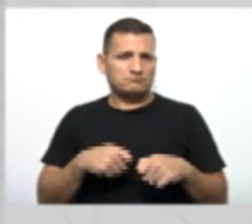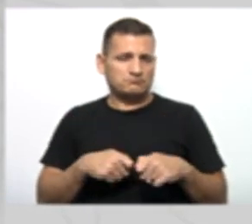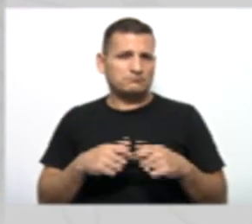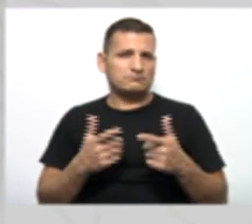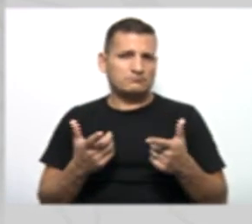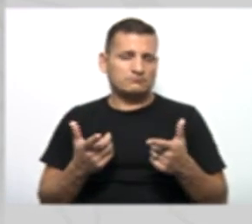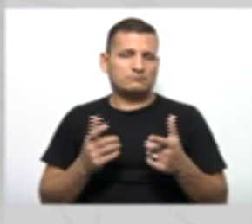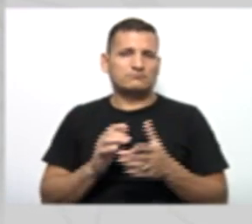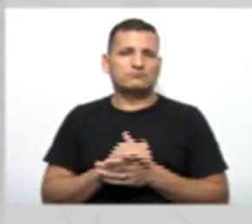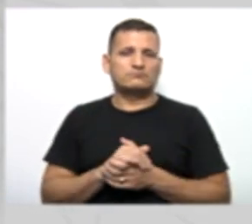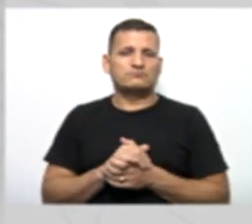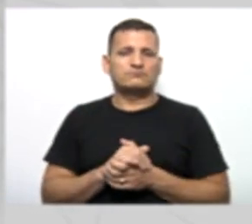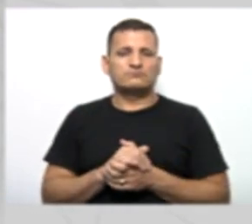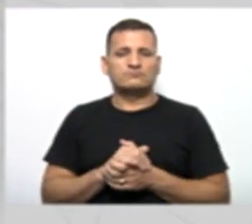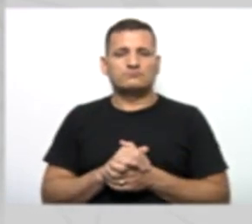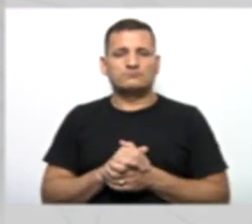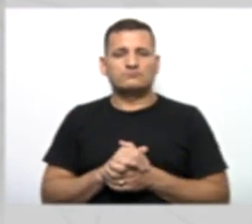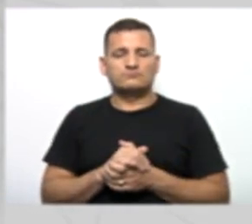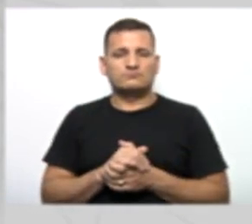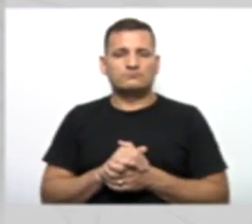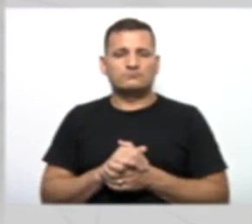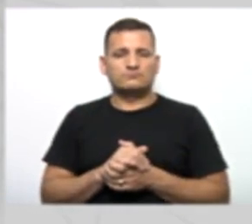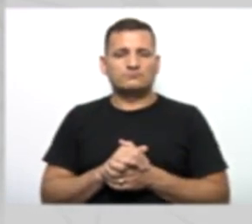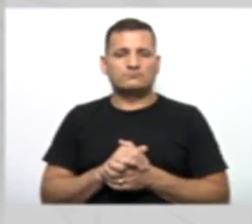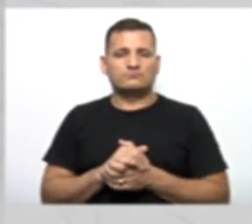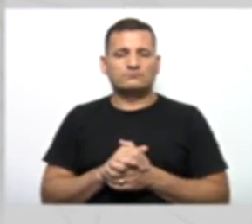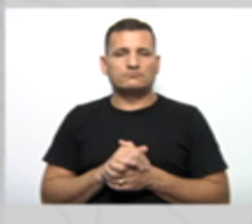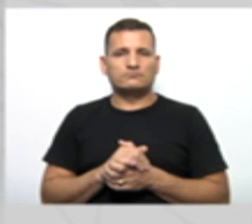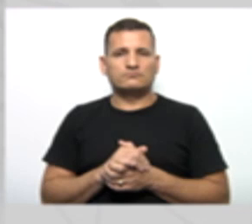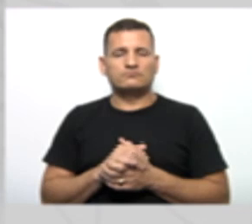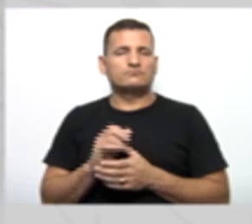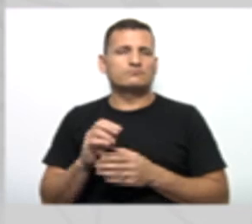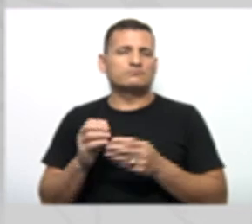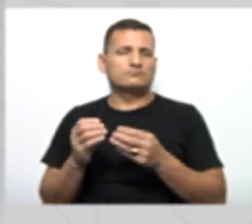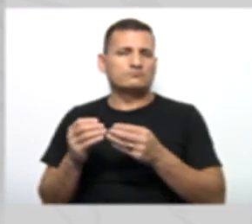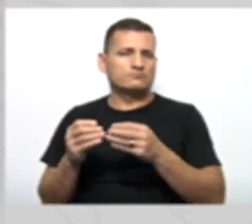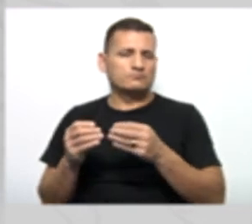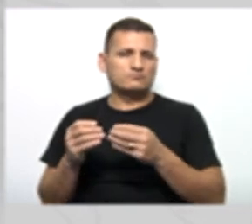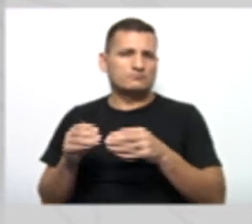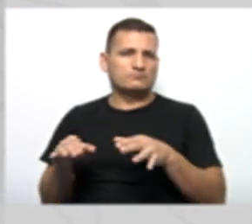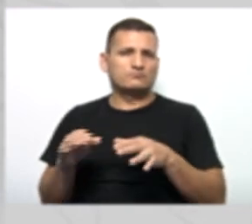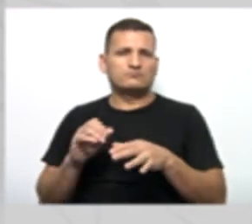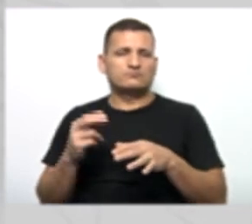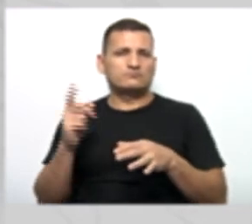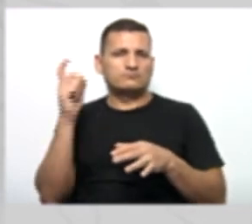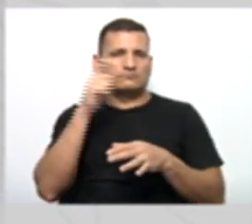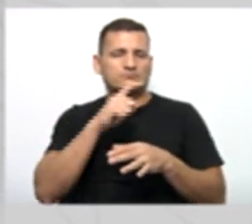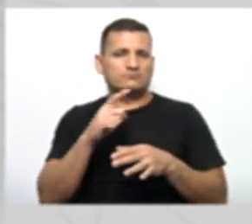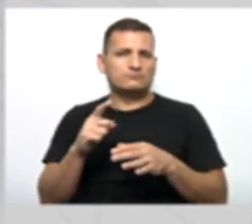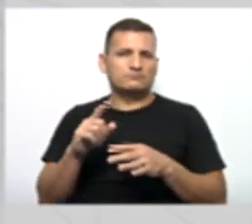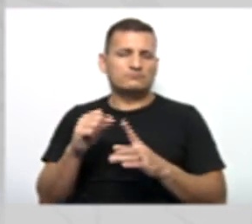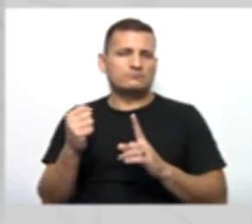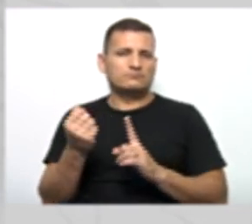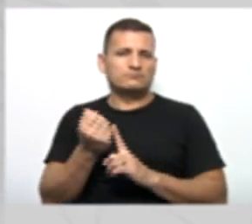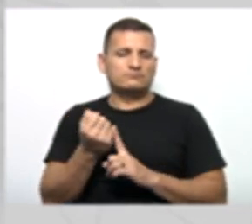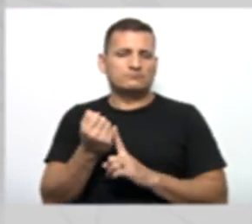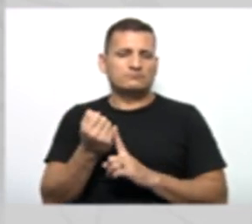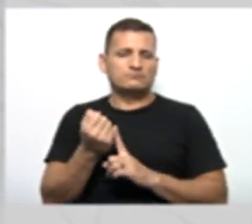impacto ambiental, ou seja, com a destruição ambiental ou com as dificuldades que vão promover na sociedade,